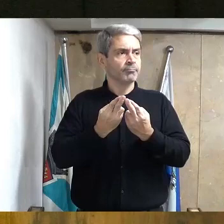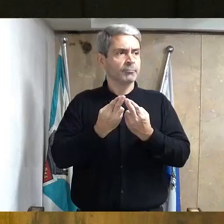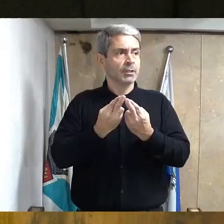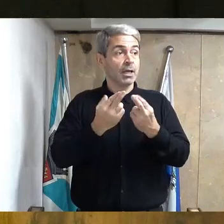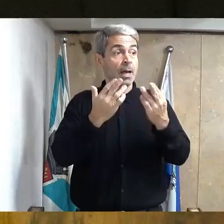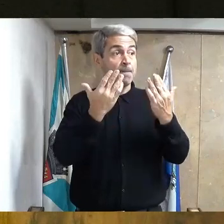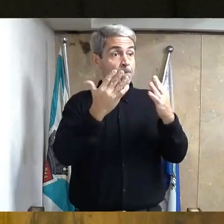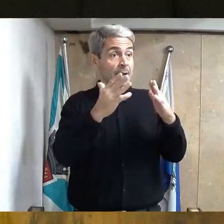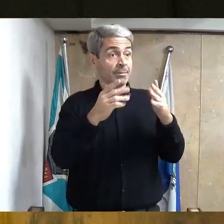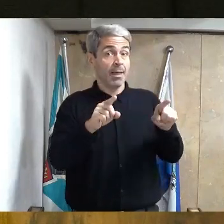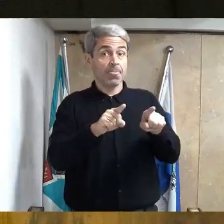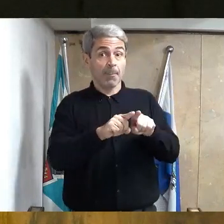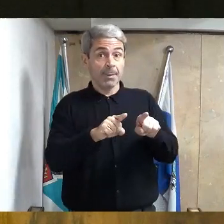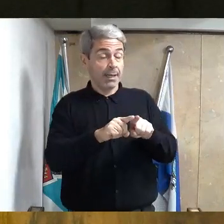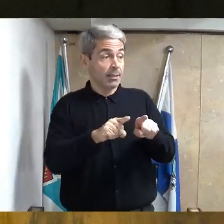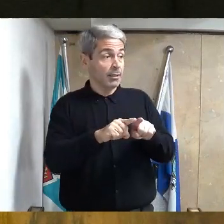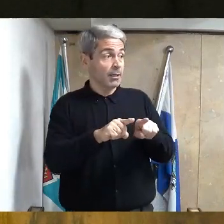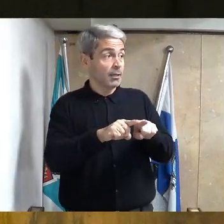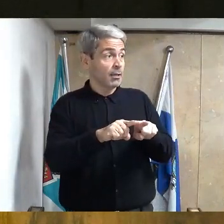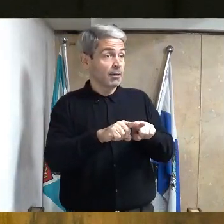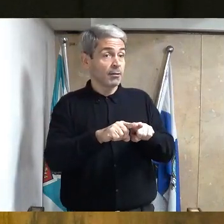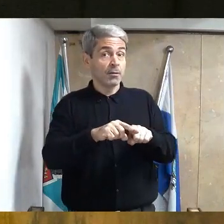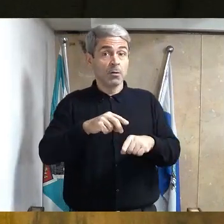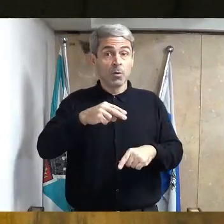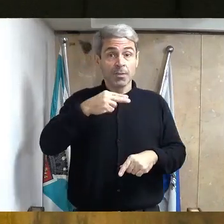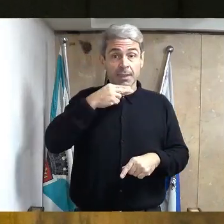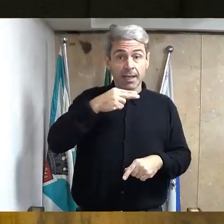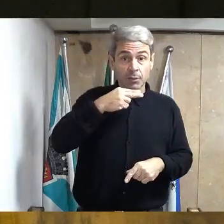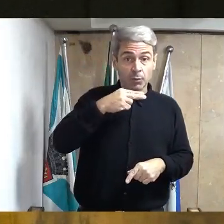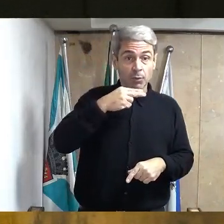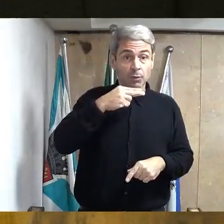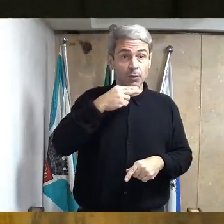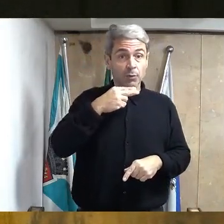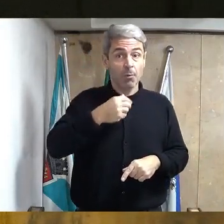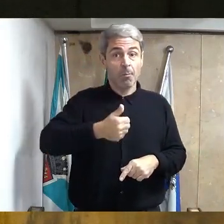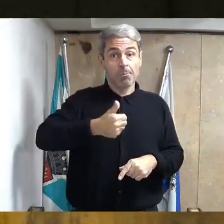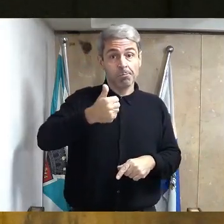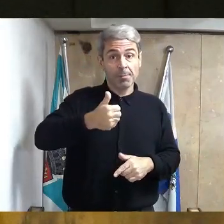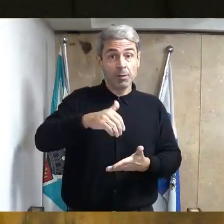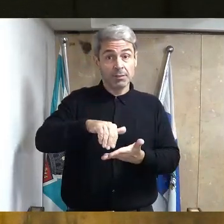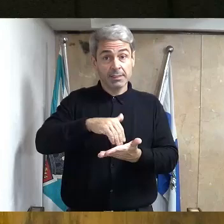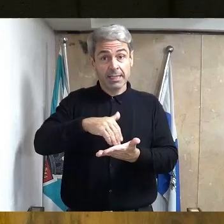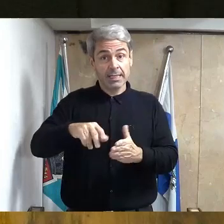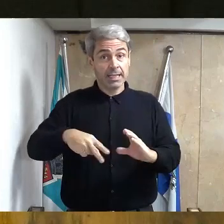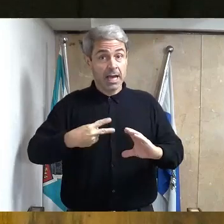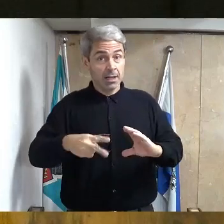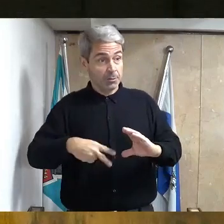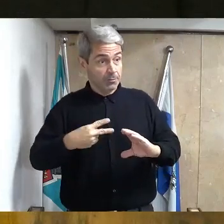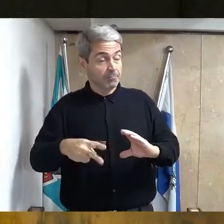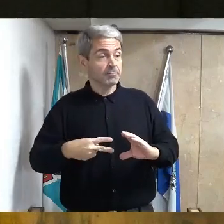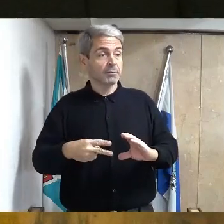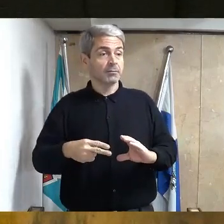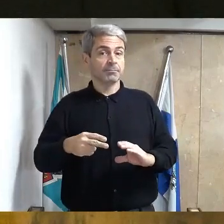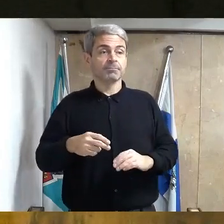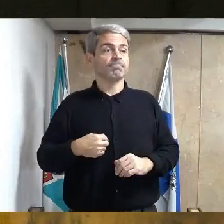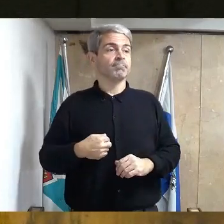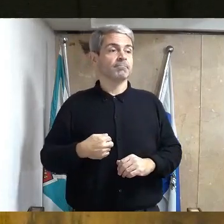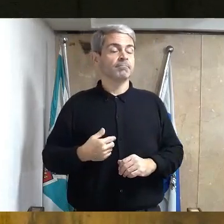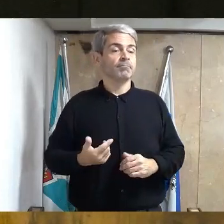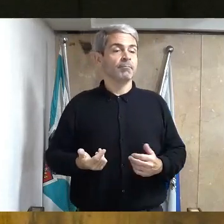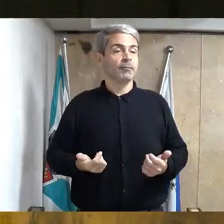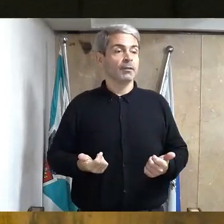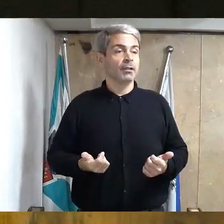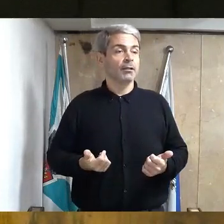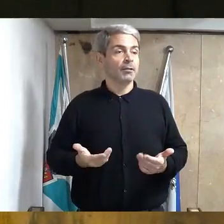Parabenizá-lo aqui também, o netinho do nosso primeiro secretário Enzo, Cláudio Tomás.